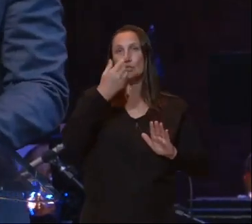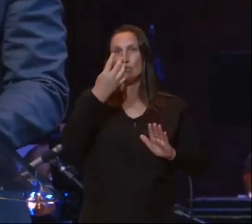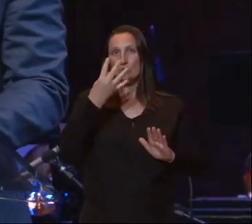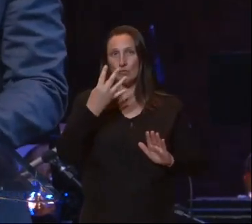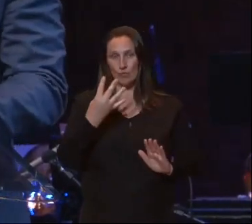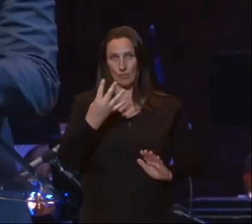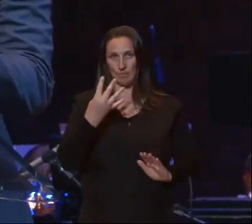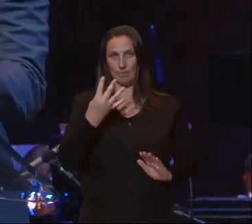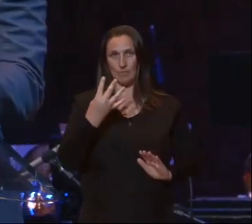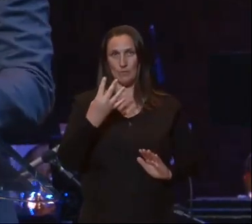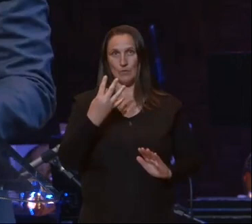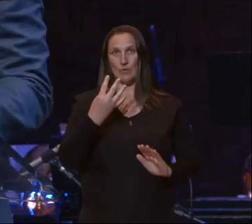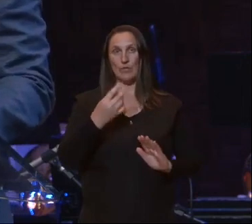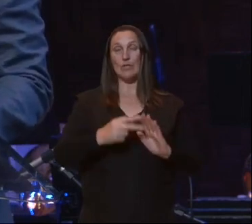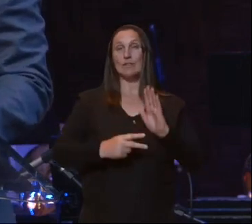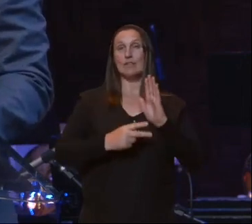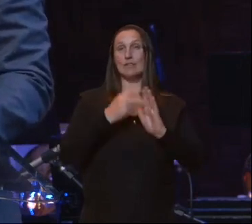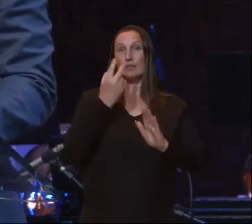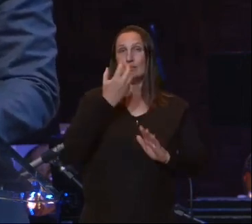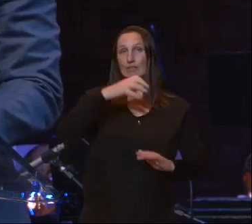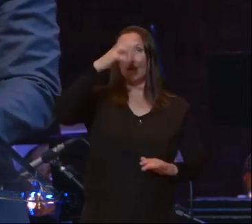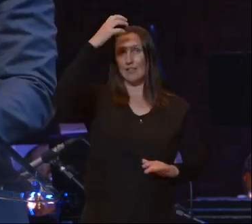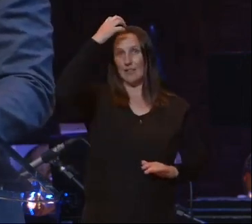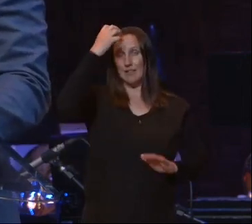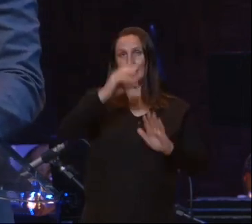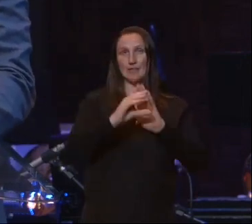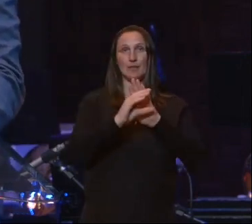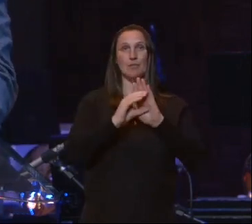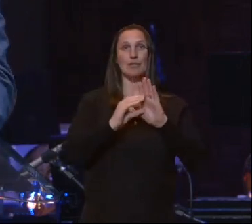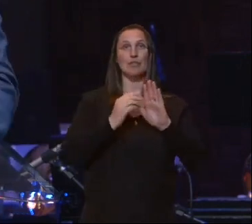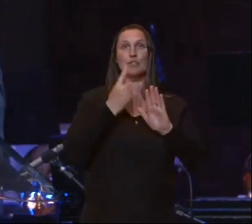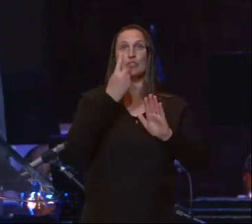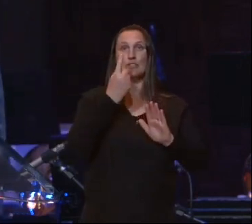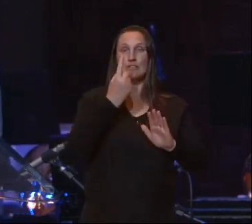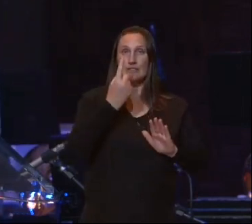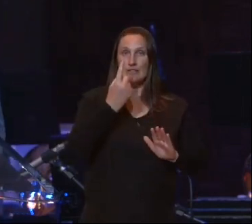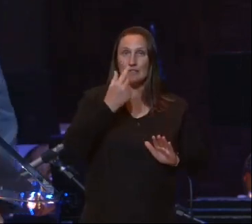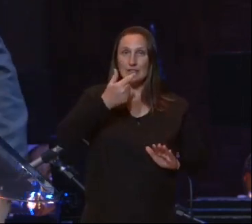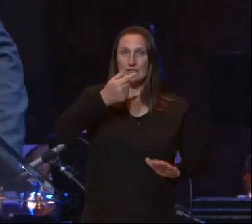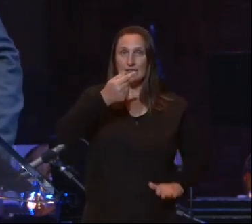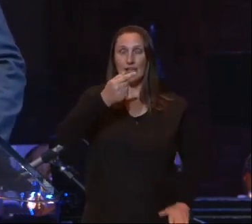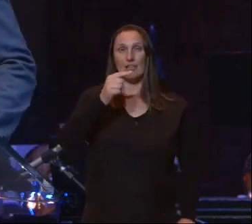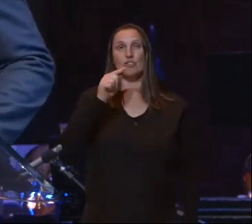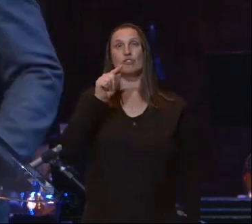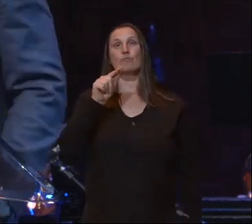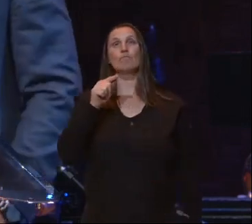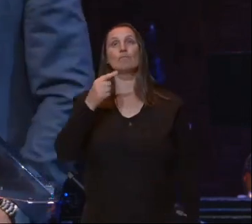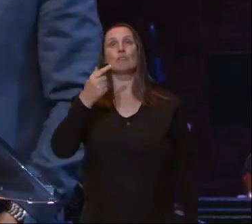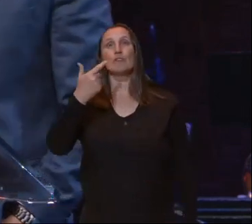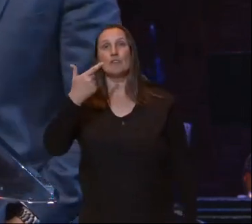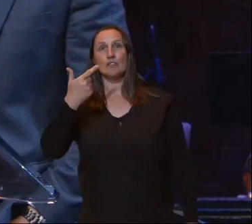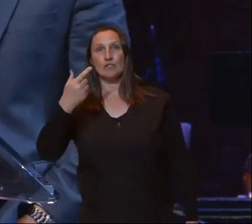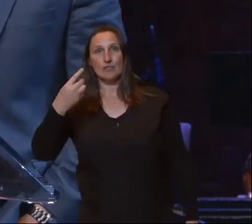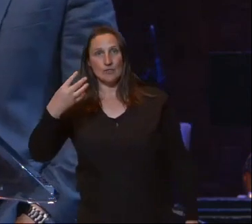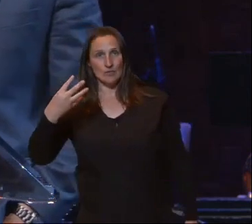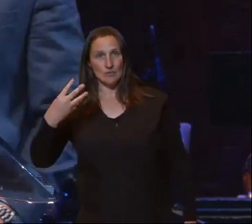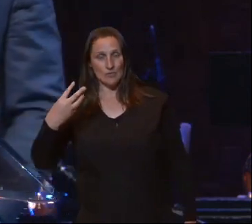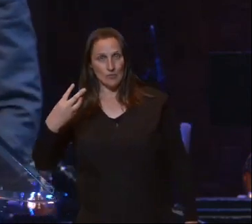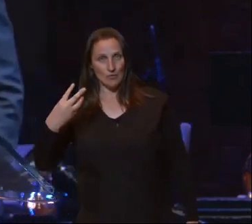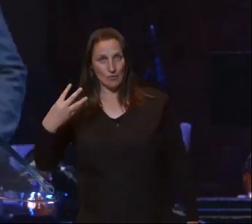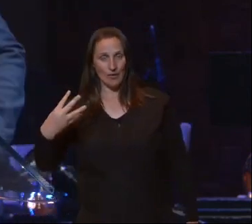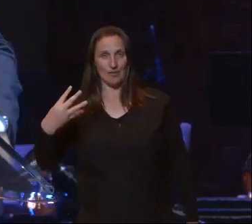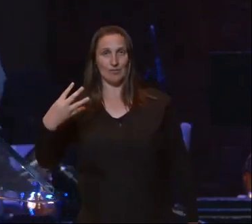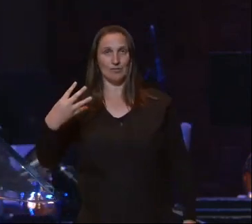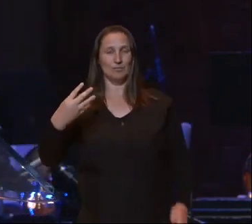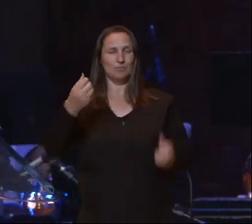24. 2 Reis, capítulo 17, versículo 24. Diz assim a